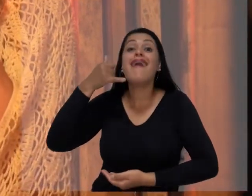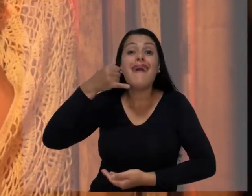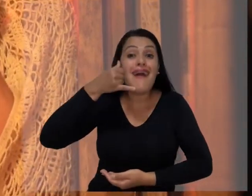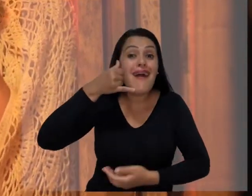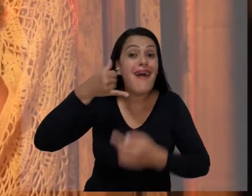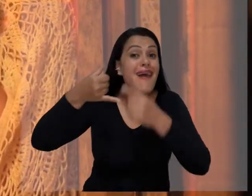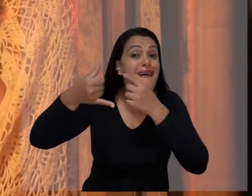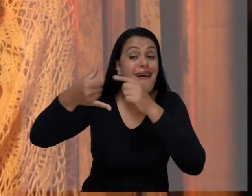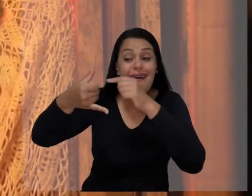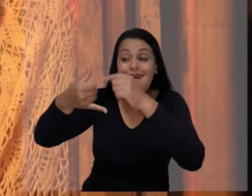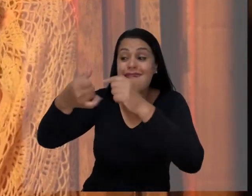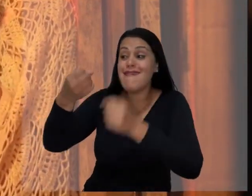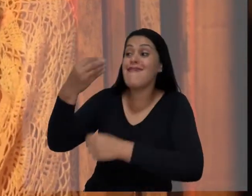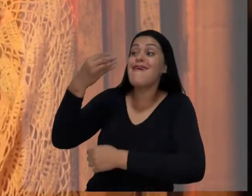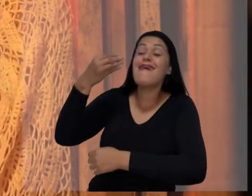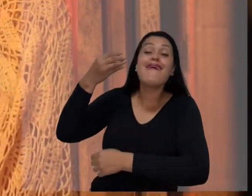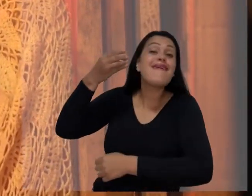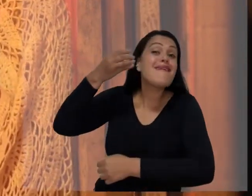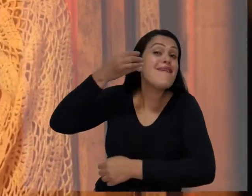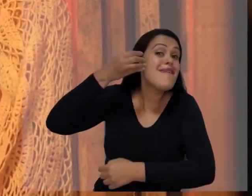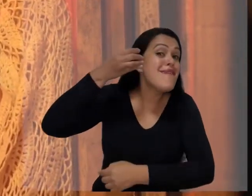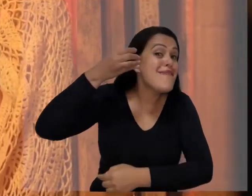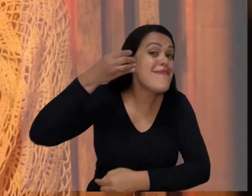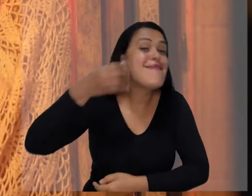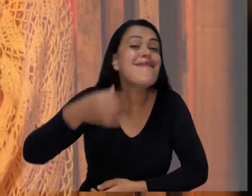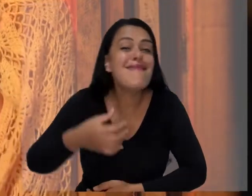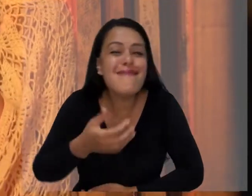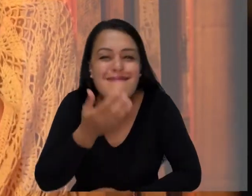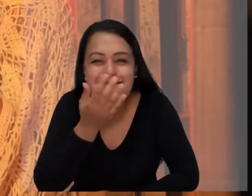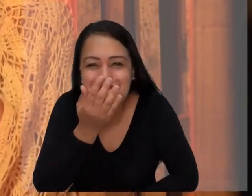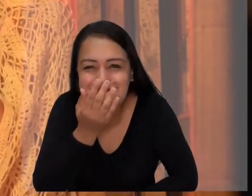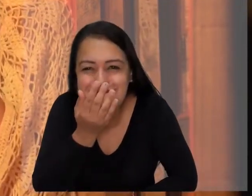Ah, é que tem a câmera, né?